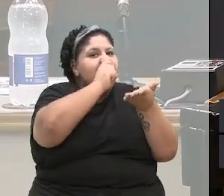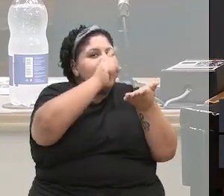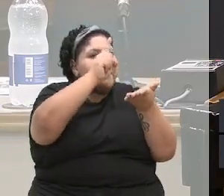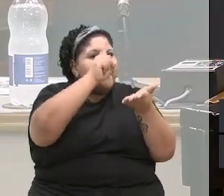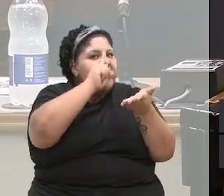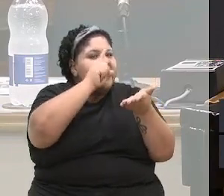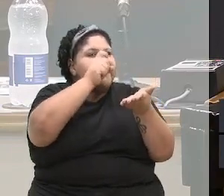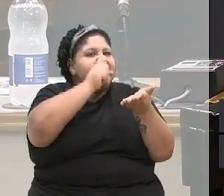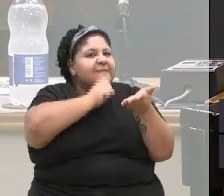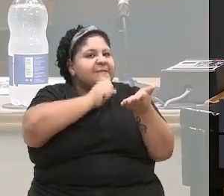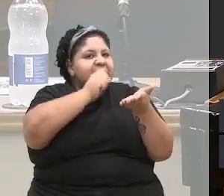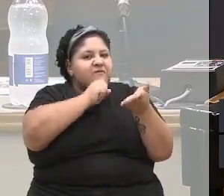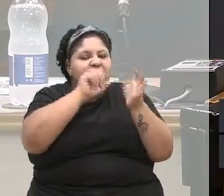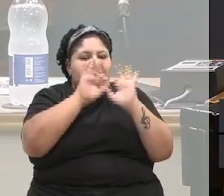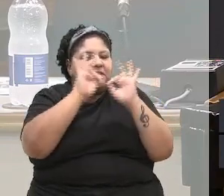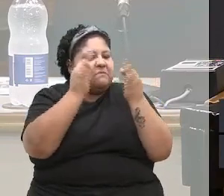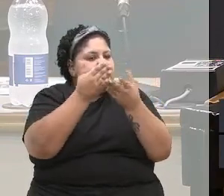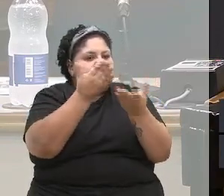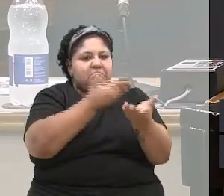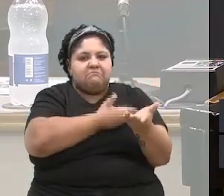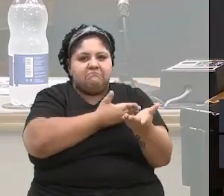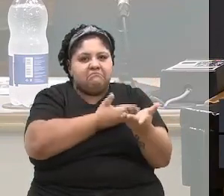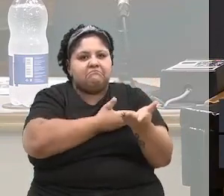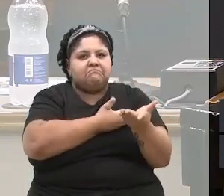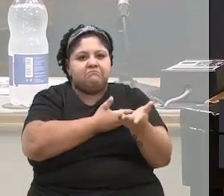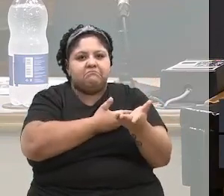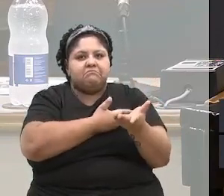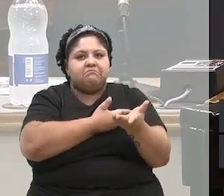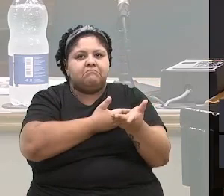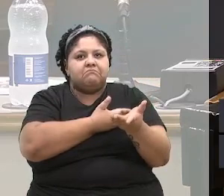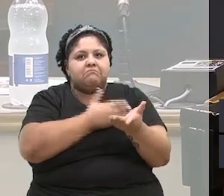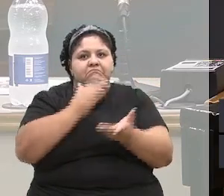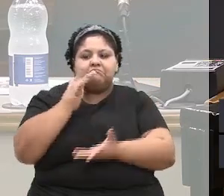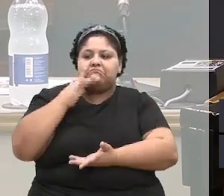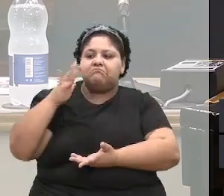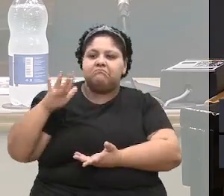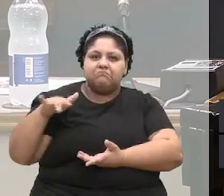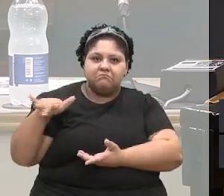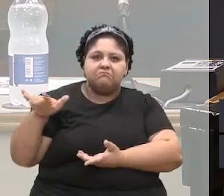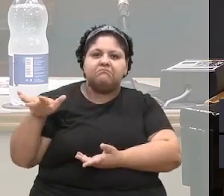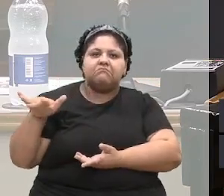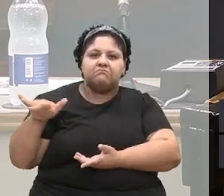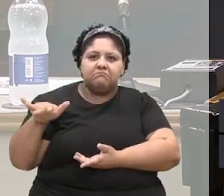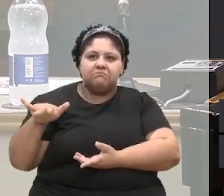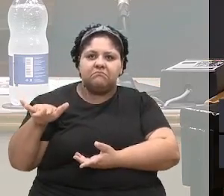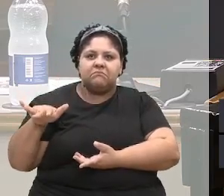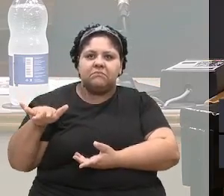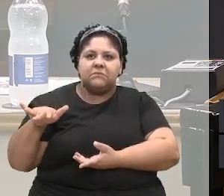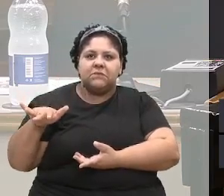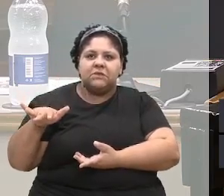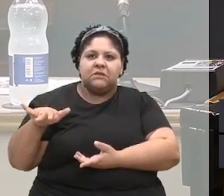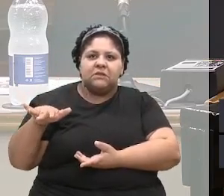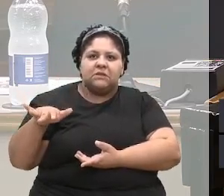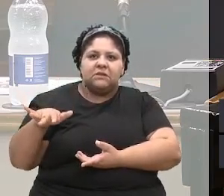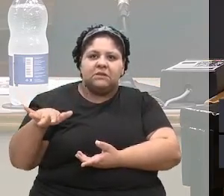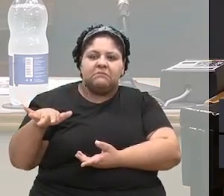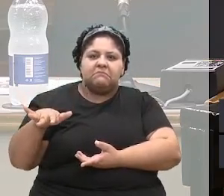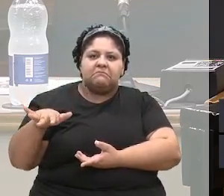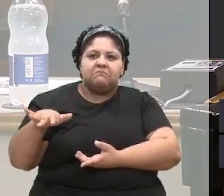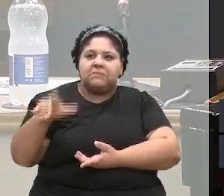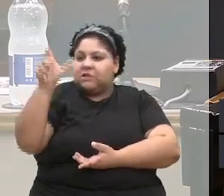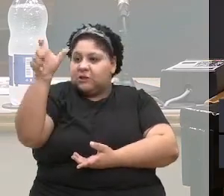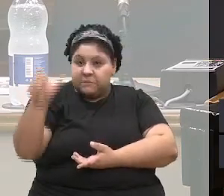avós, parentes e amigos dessas crianças, desses seres vivos